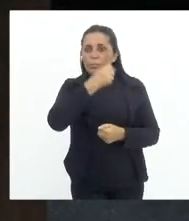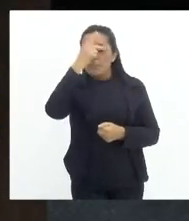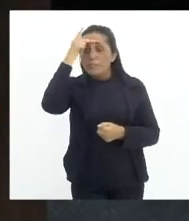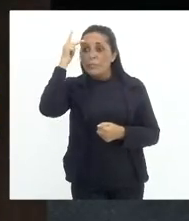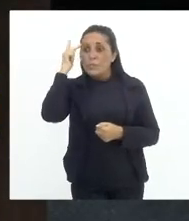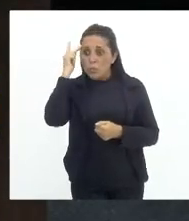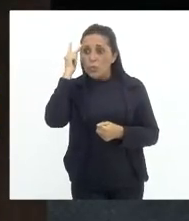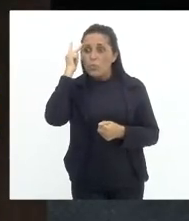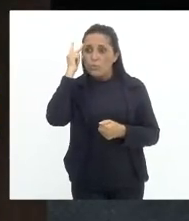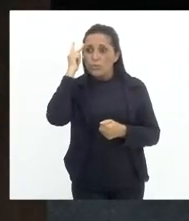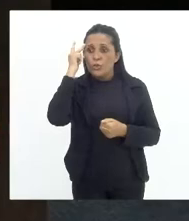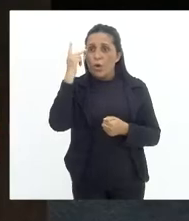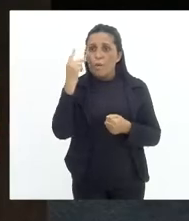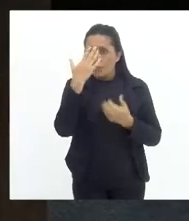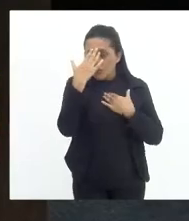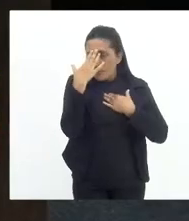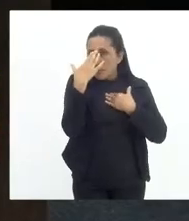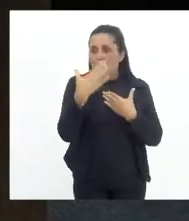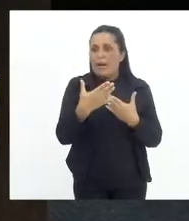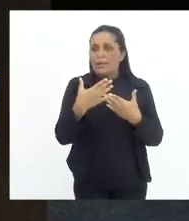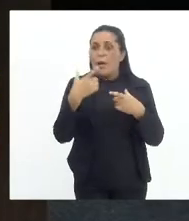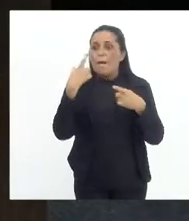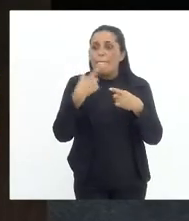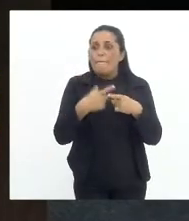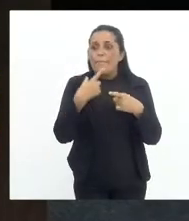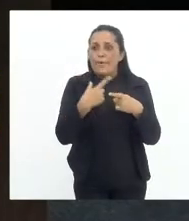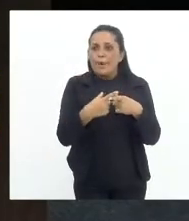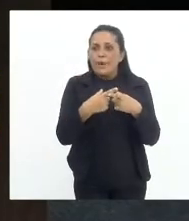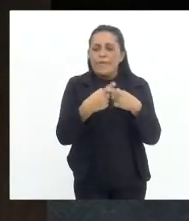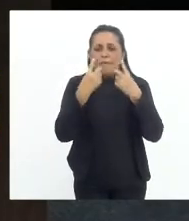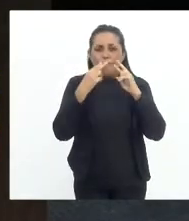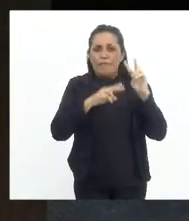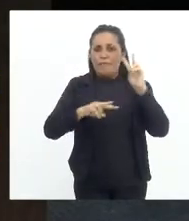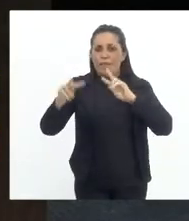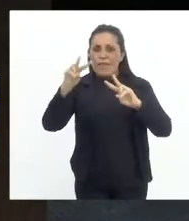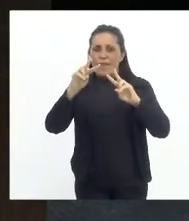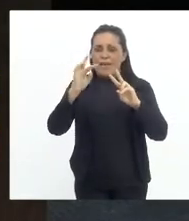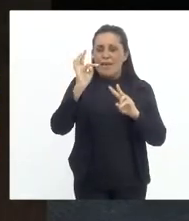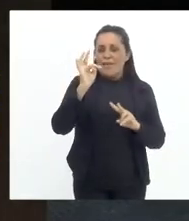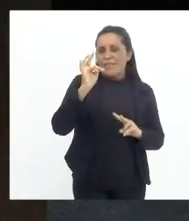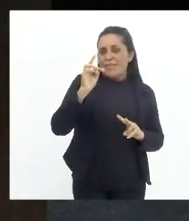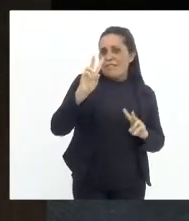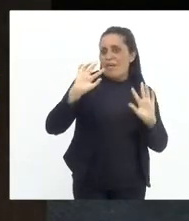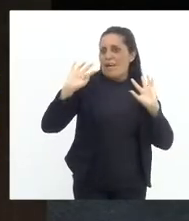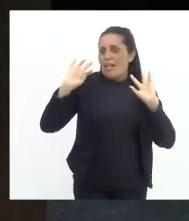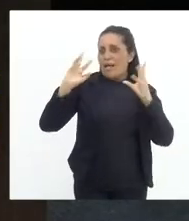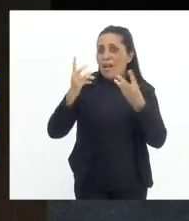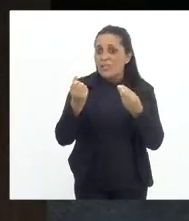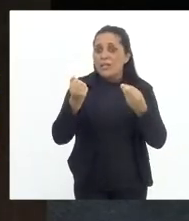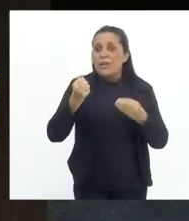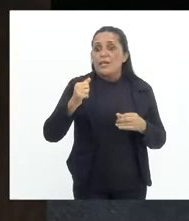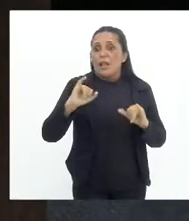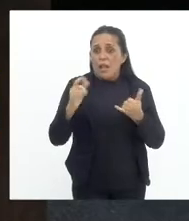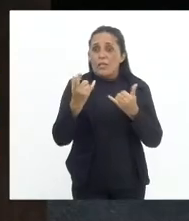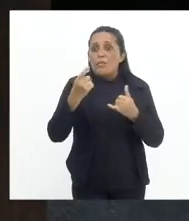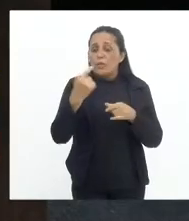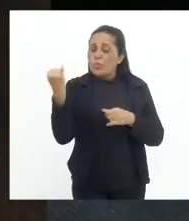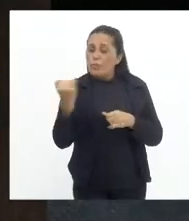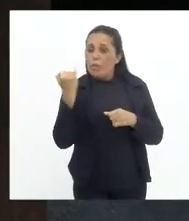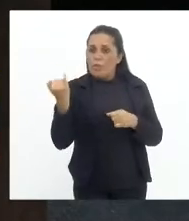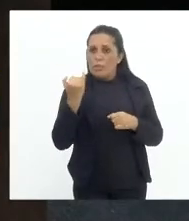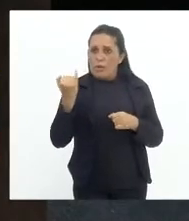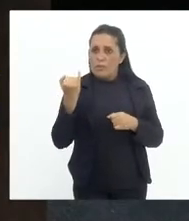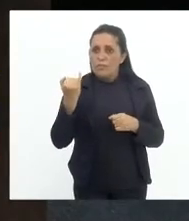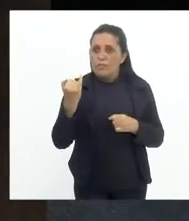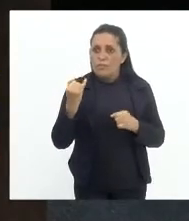ficaram muito grata xpor que ver também a TV alerj é uma coisa muito importante né e